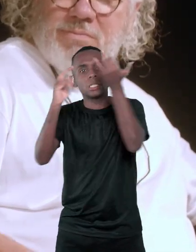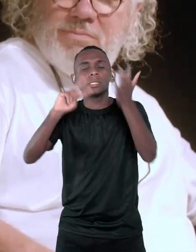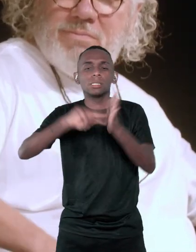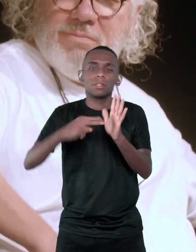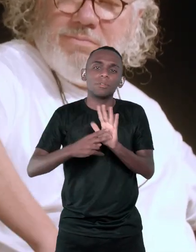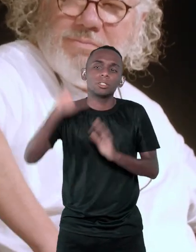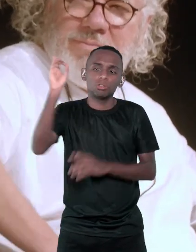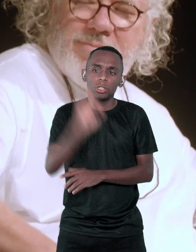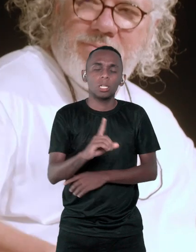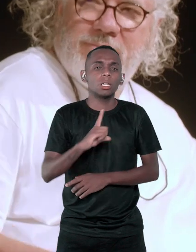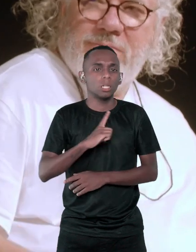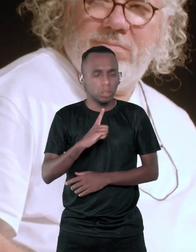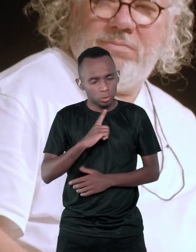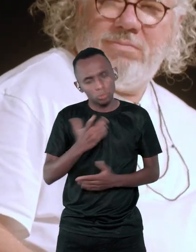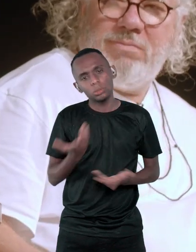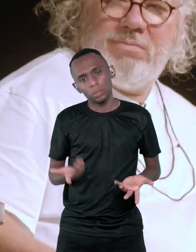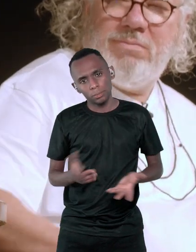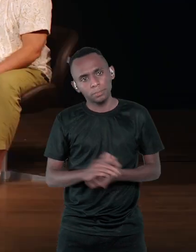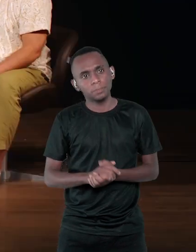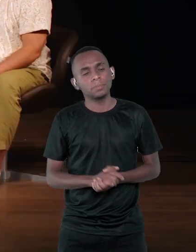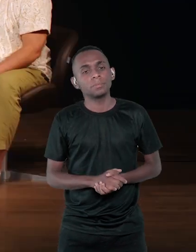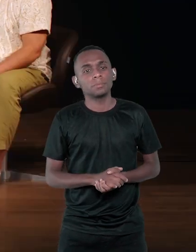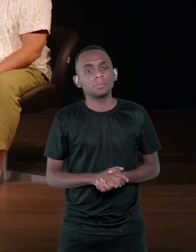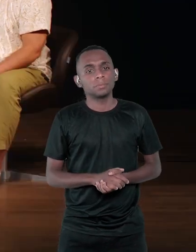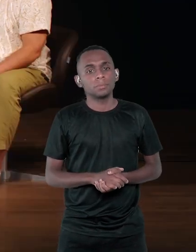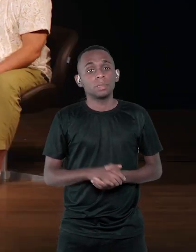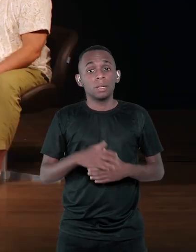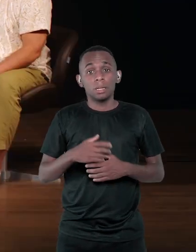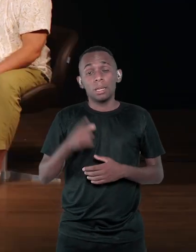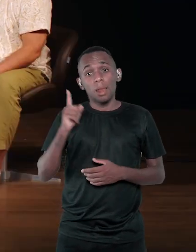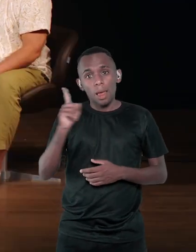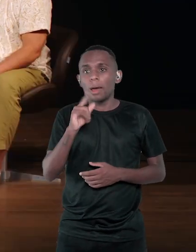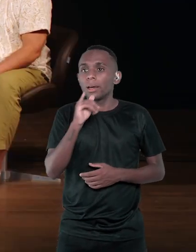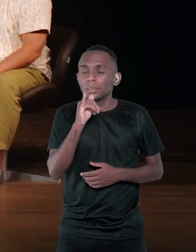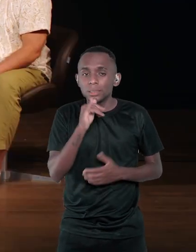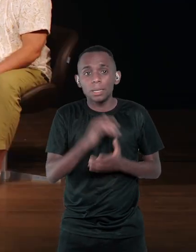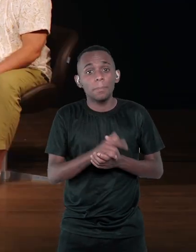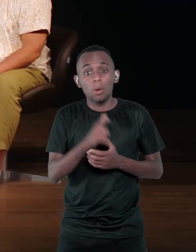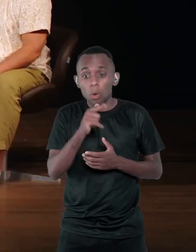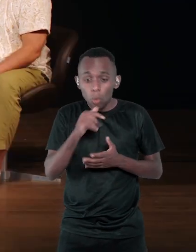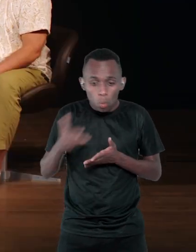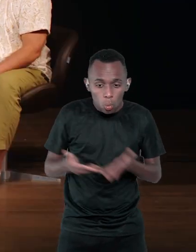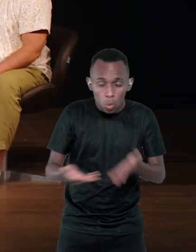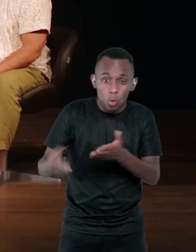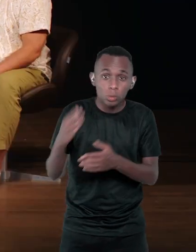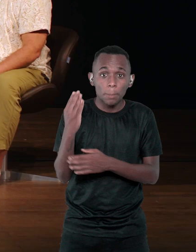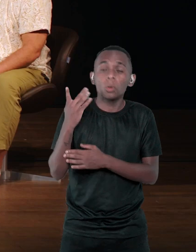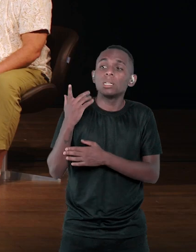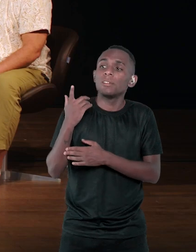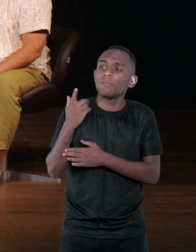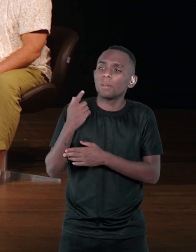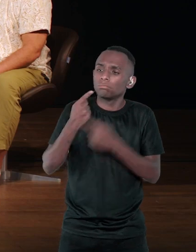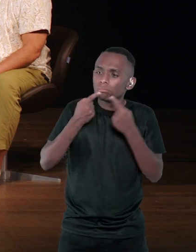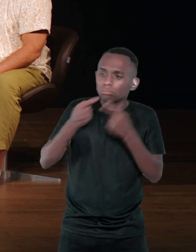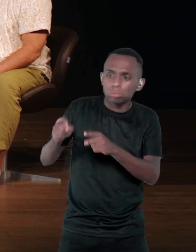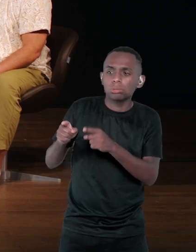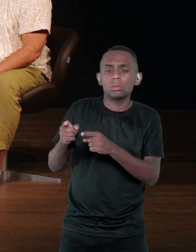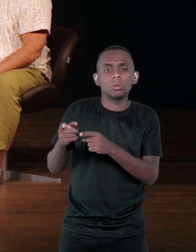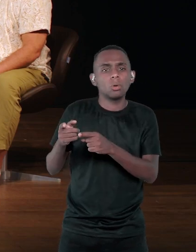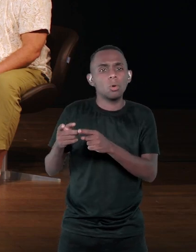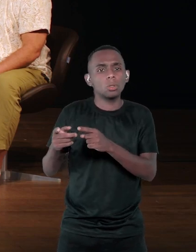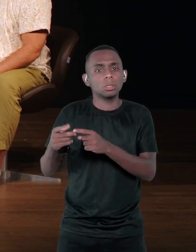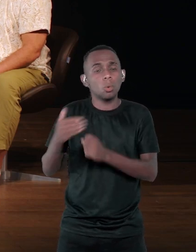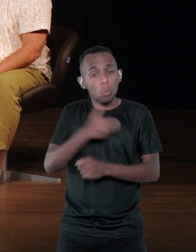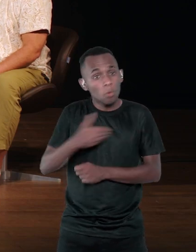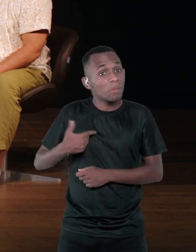ouviram falar que um rio na Bolívia processou o Estado e ganhou? Ele é um personagem, ele é um sujeito de direitos. É claro que foi